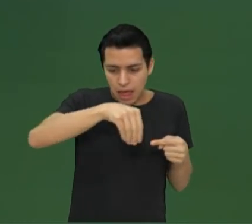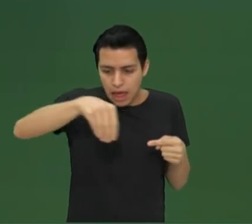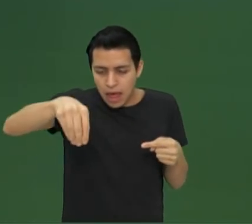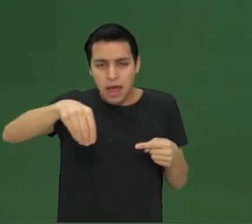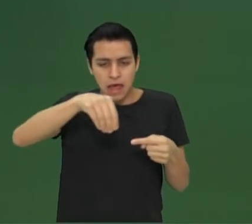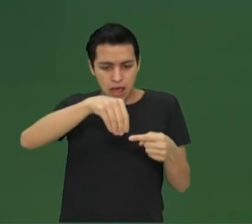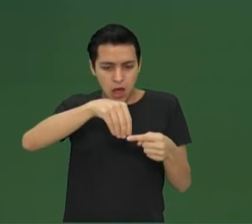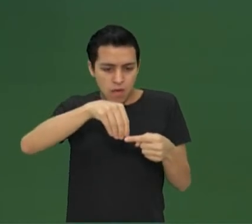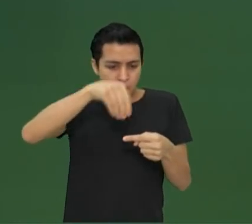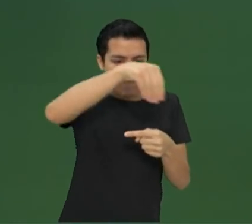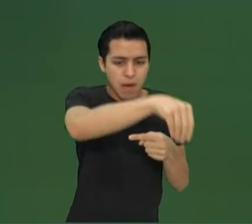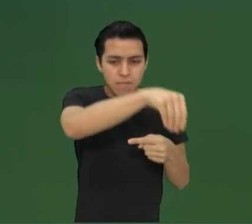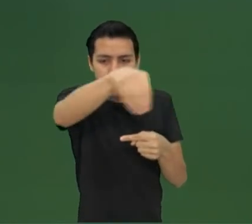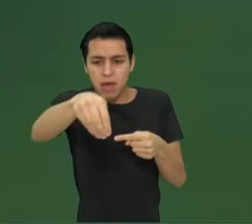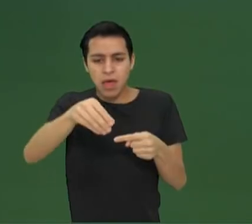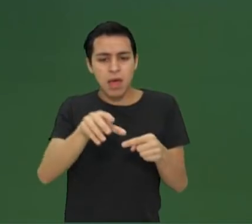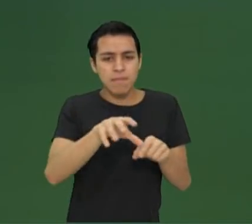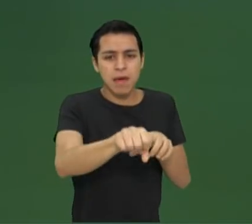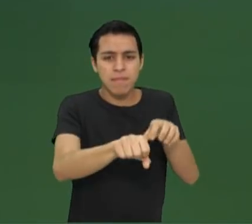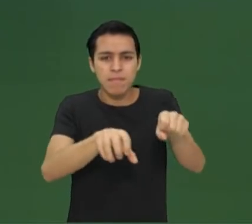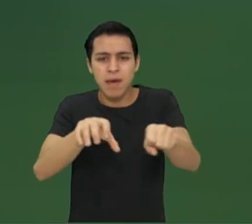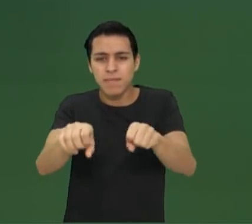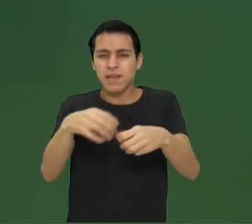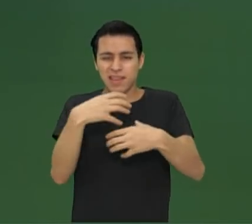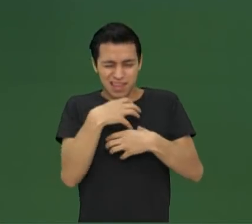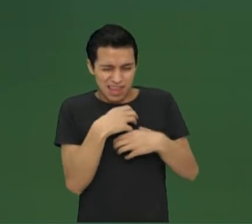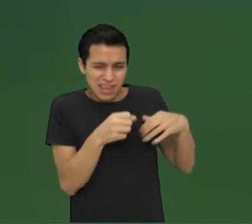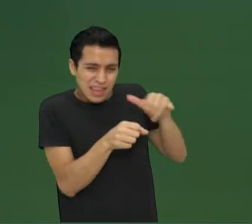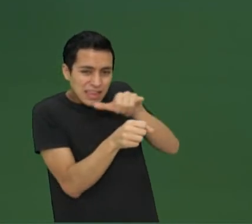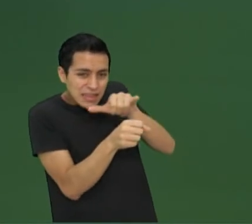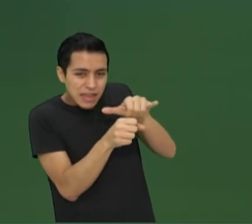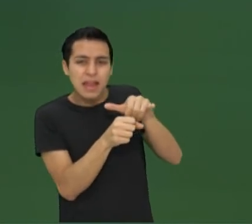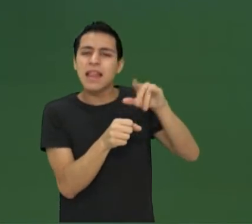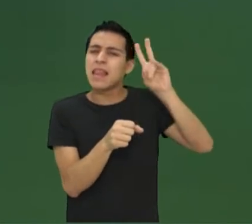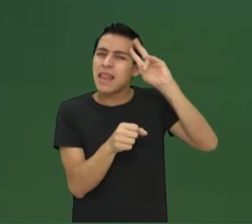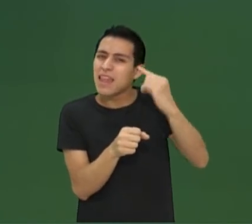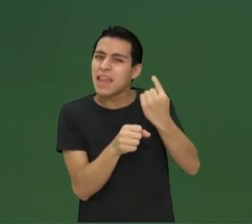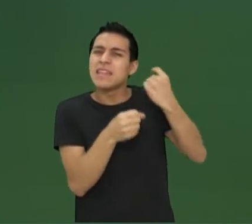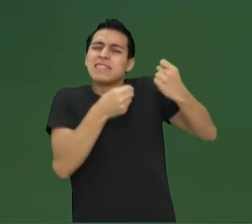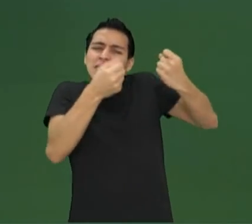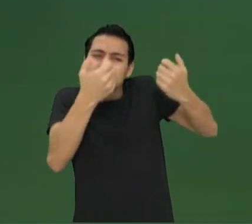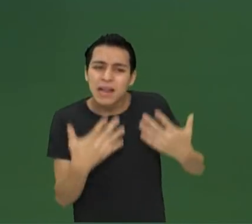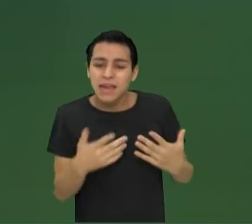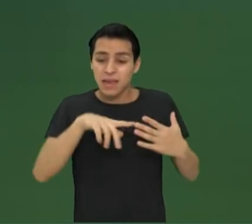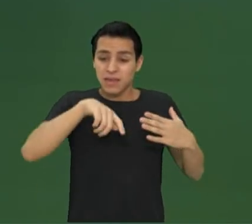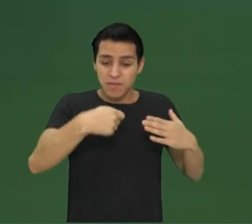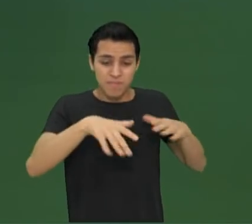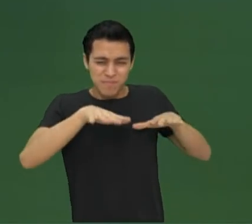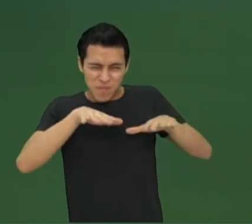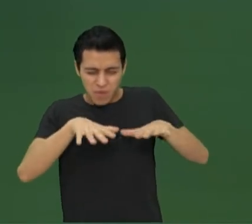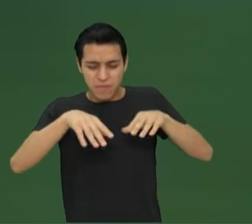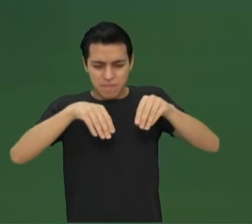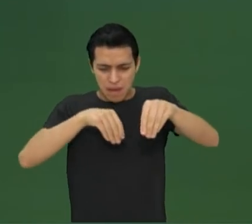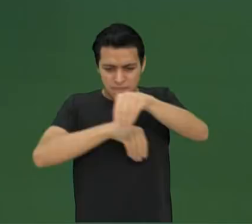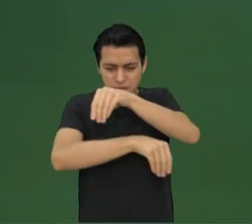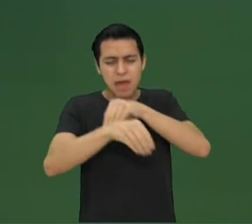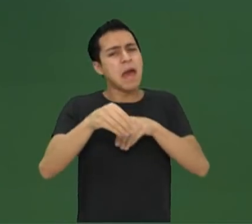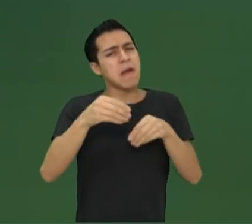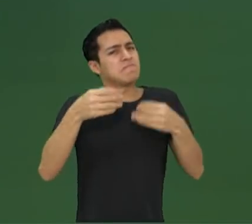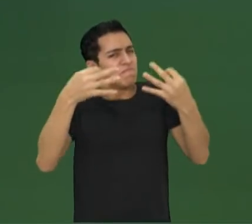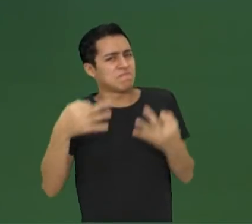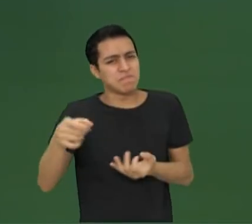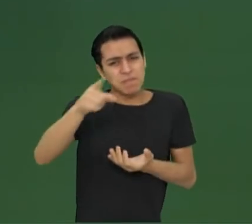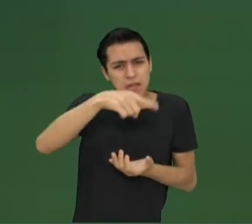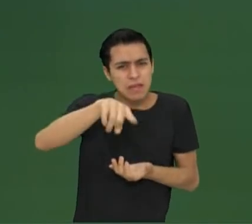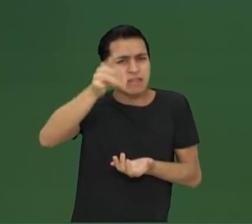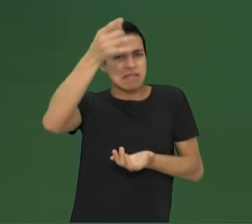Uma captura de uma forma, outra de outra forma. Então a gente falou bastante sobre os movimentos e eu tenho certeza que ficou gravado na sua